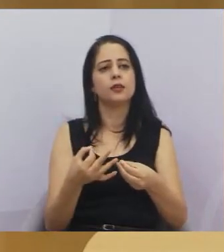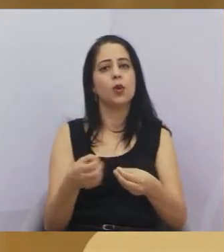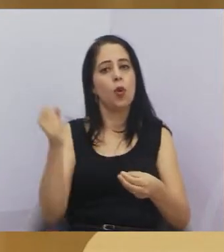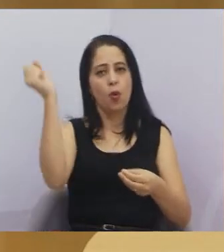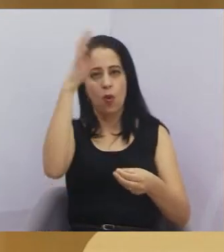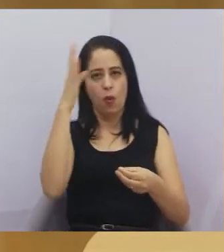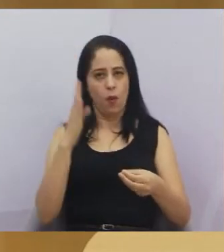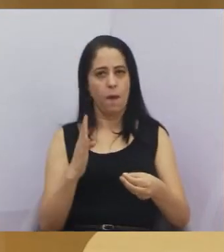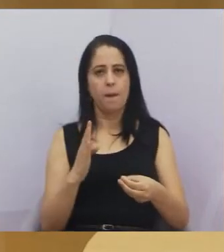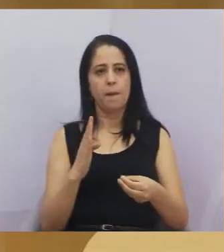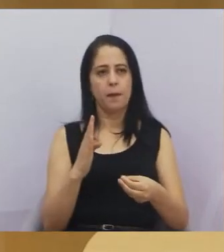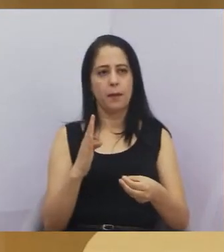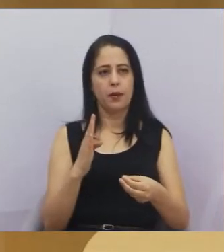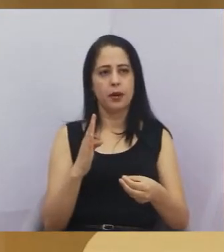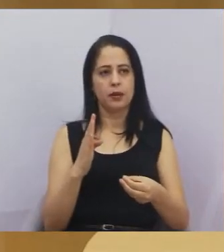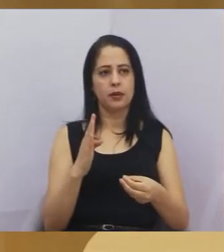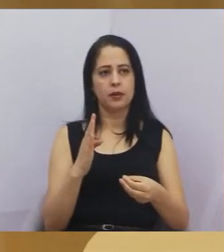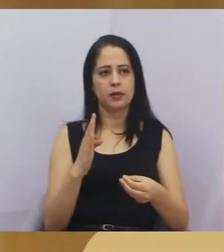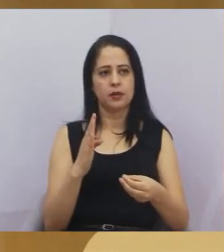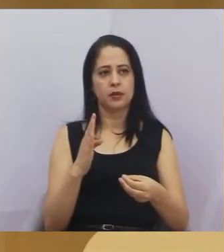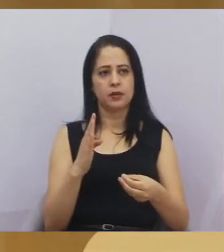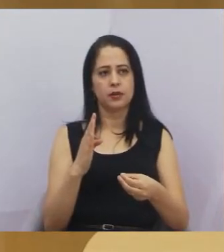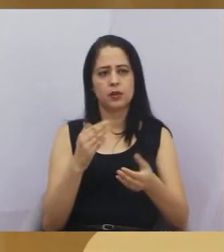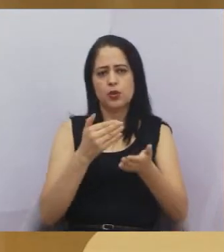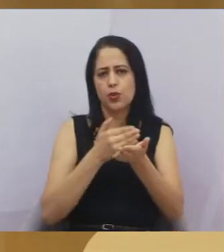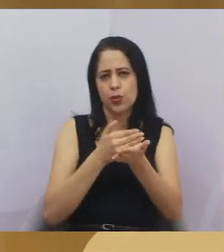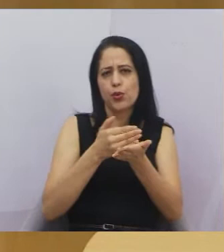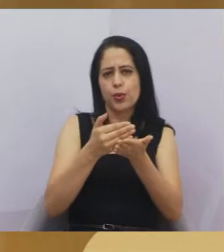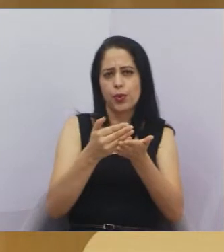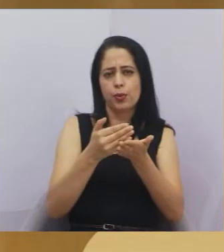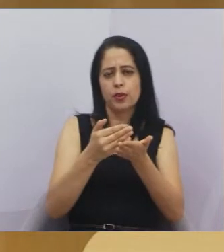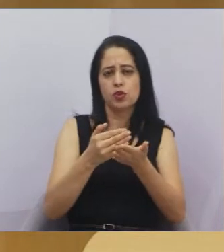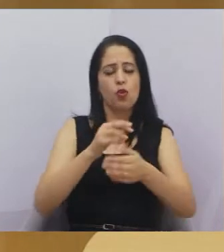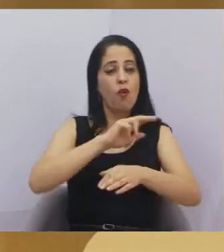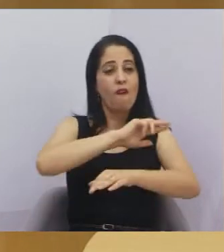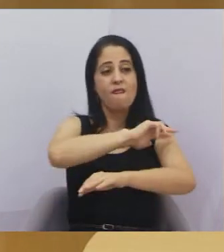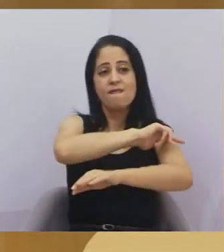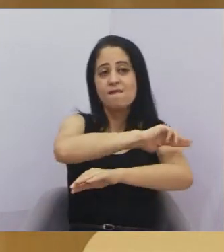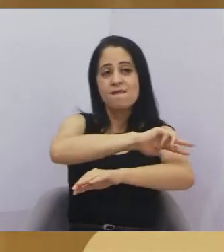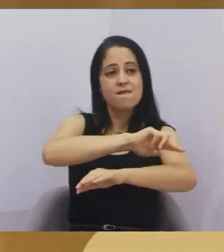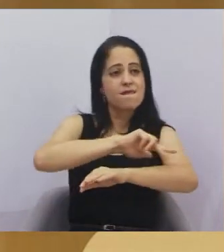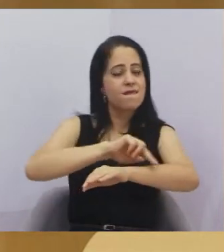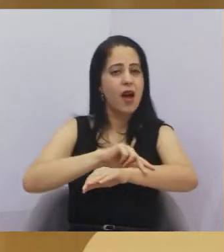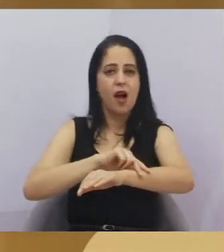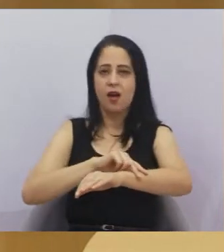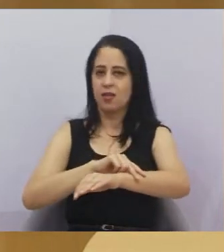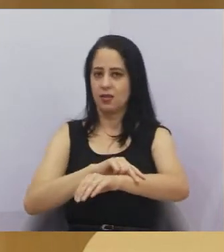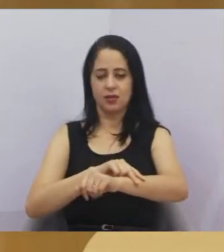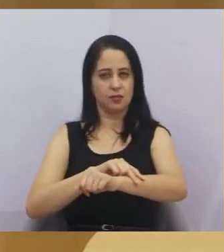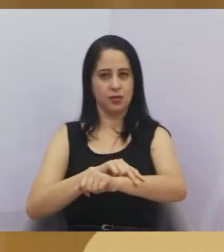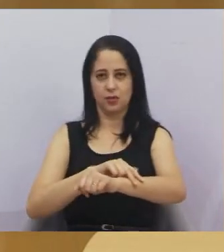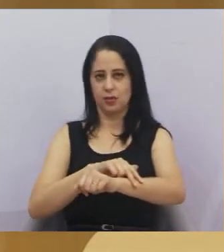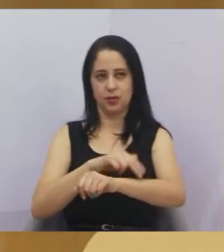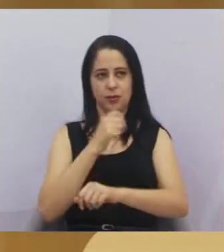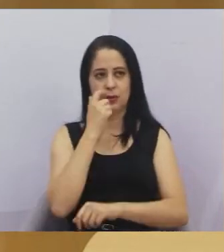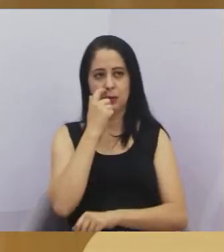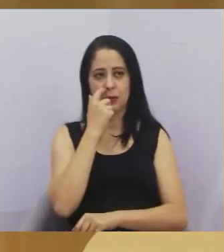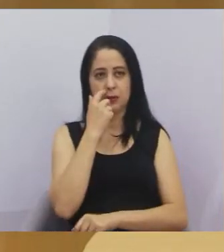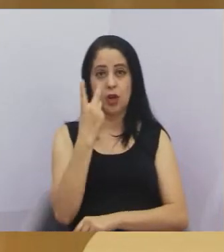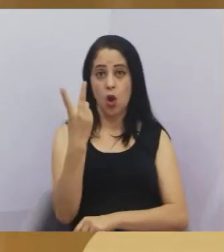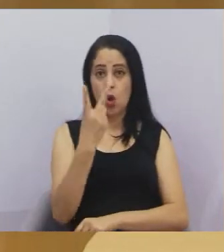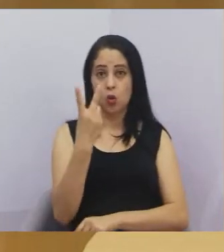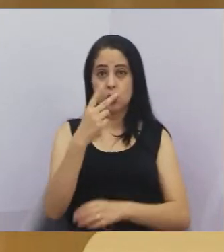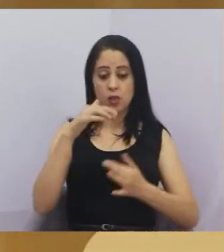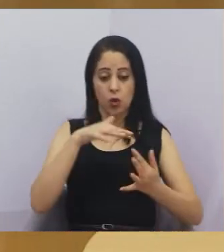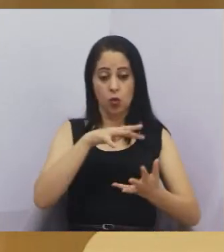Brasil se formou a partir de diversas raças e etnias, sendo o segundo maior